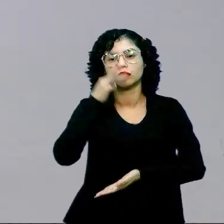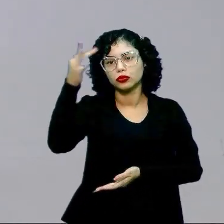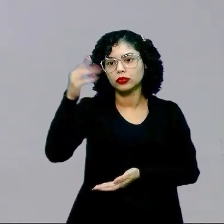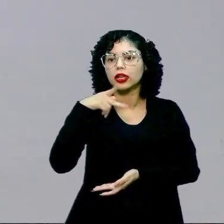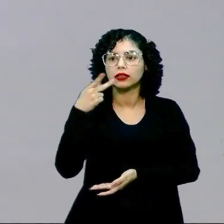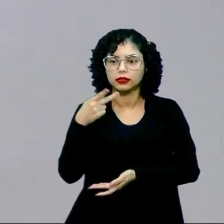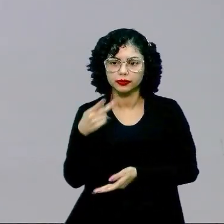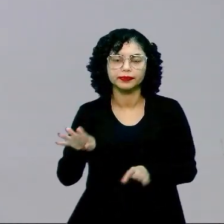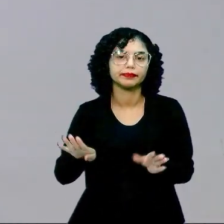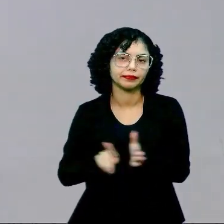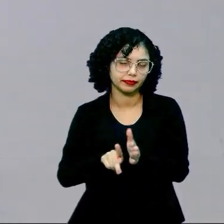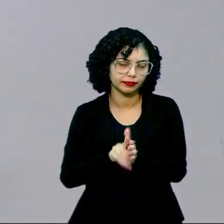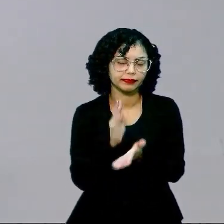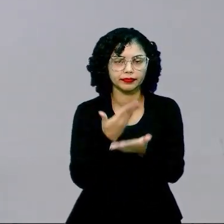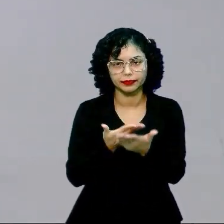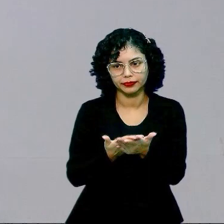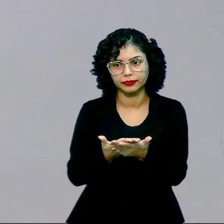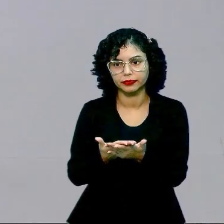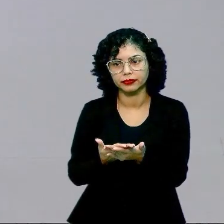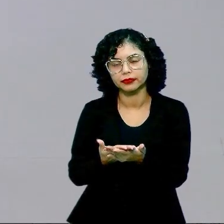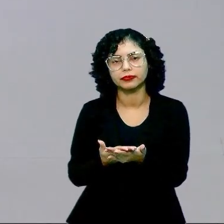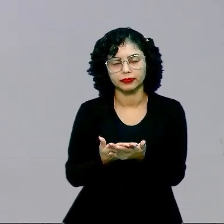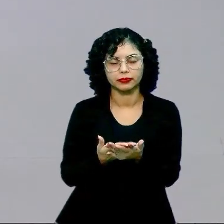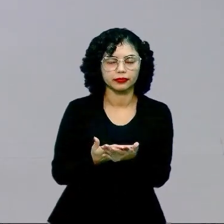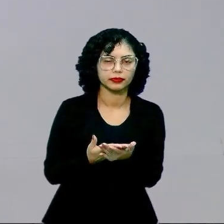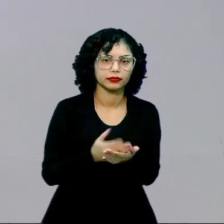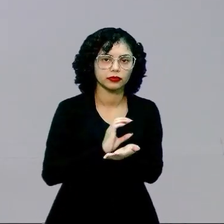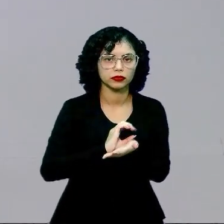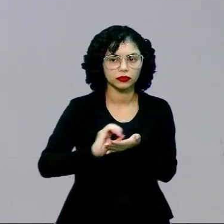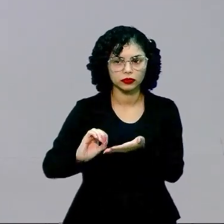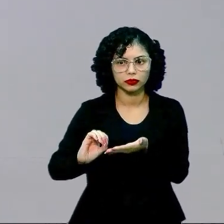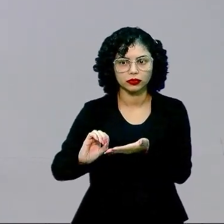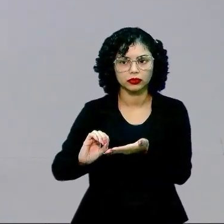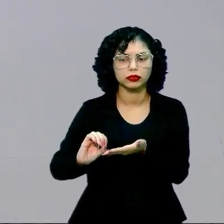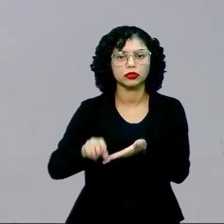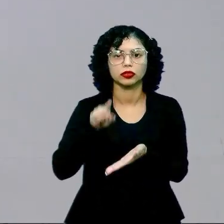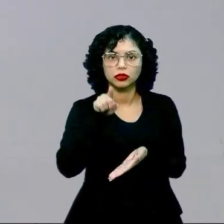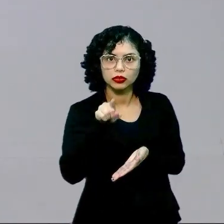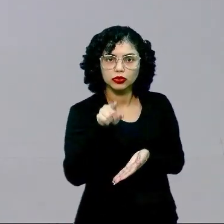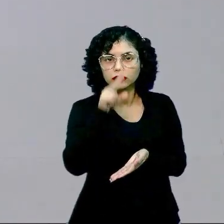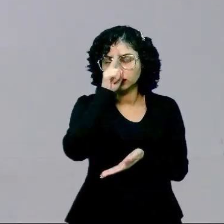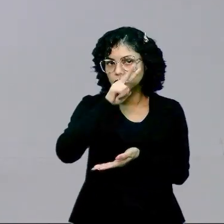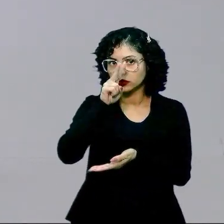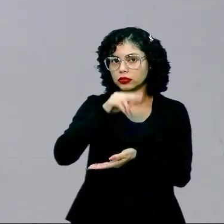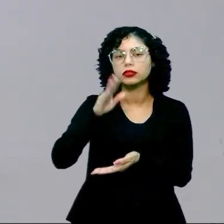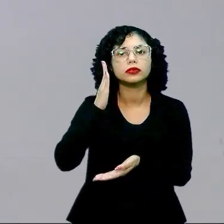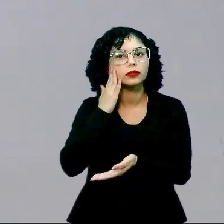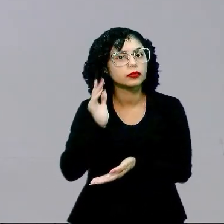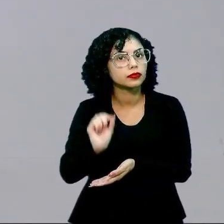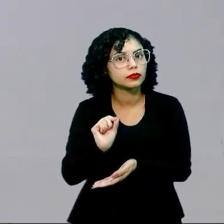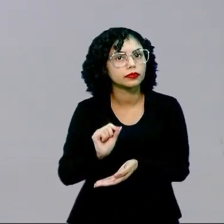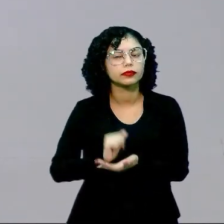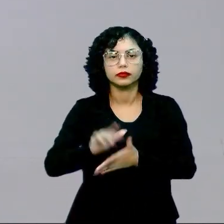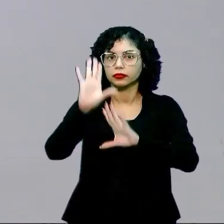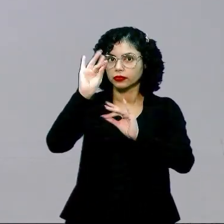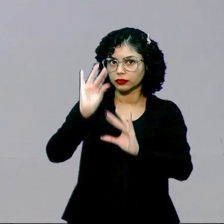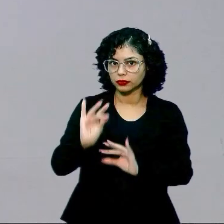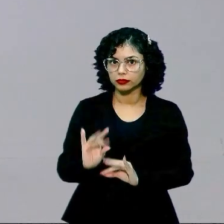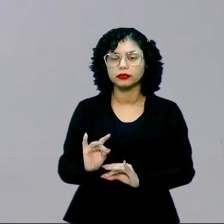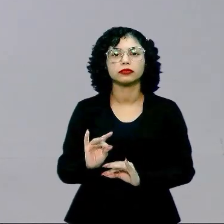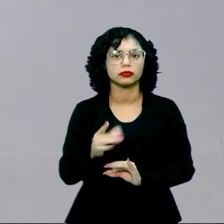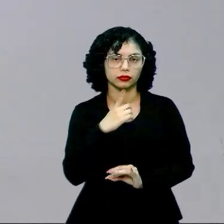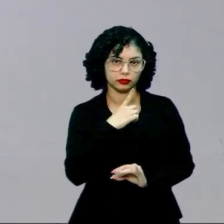vamos estar relembrando para vocês desses compostos orgânicos. Eu só quero que vocês compreendam que cada